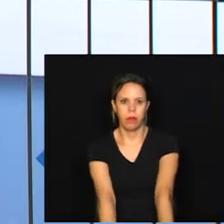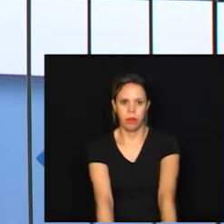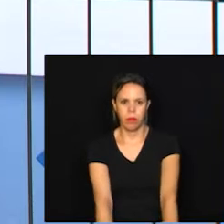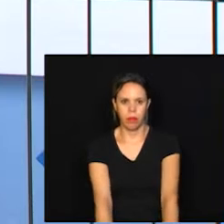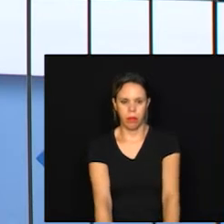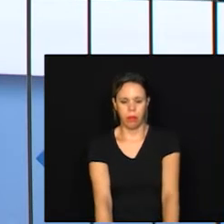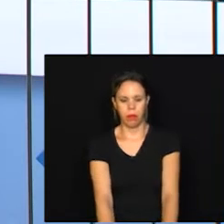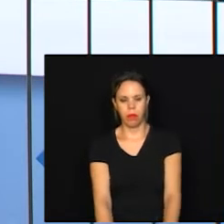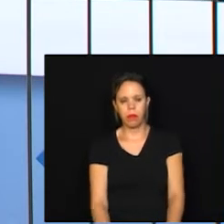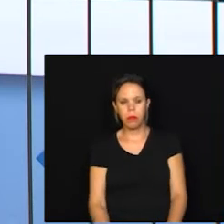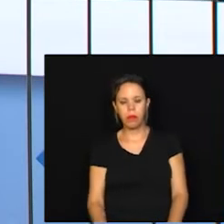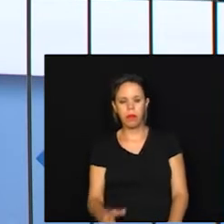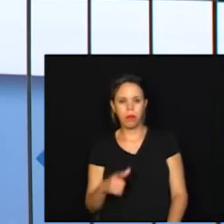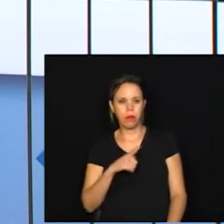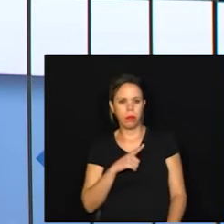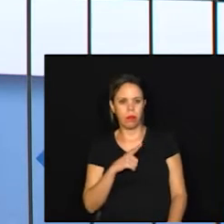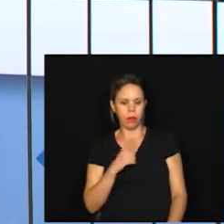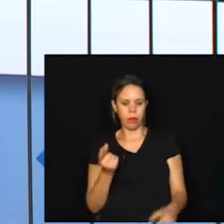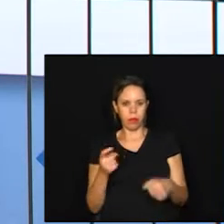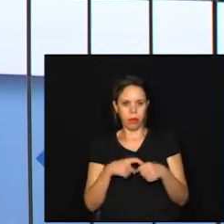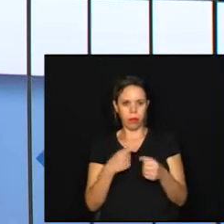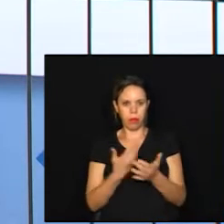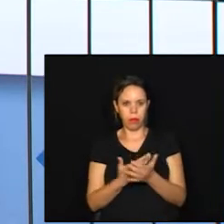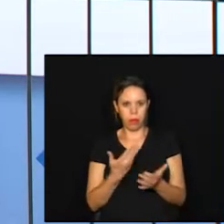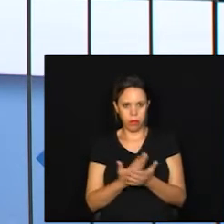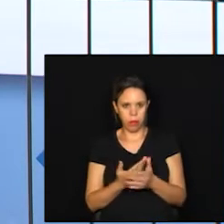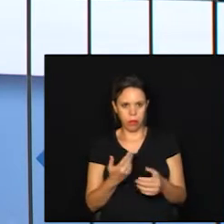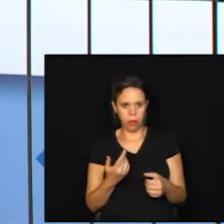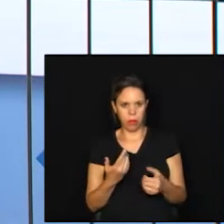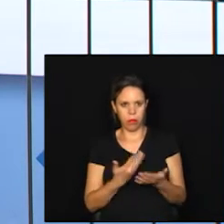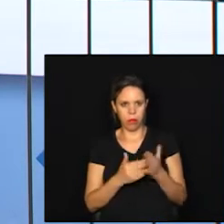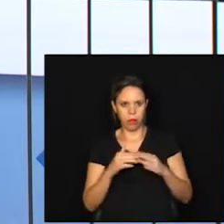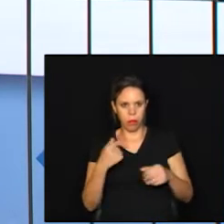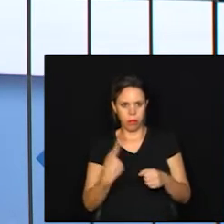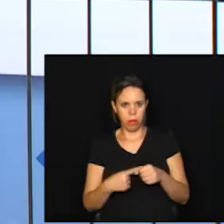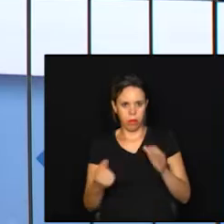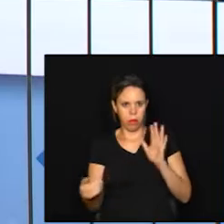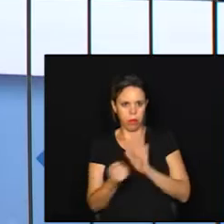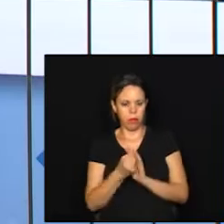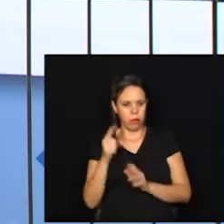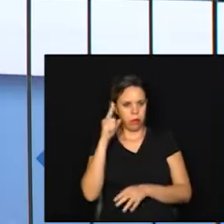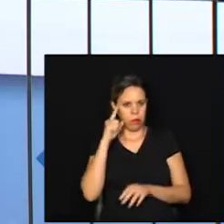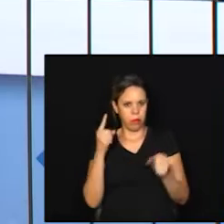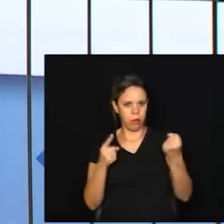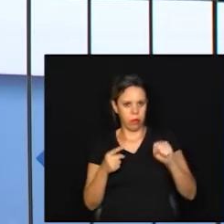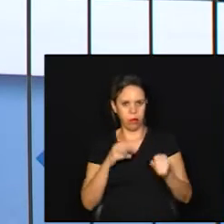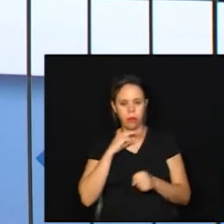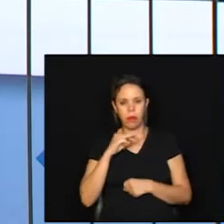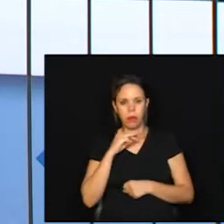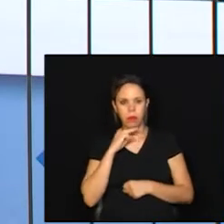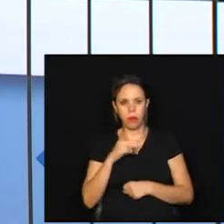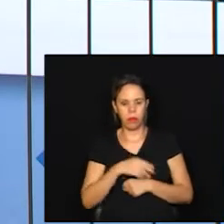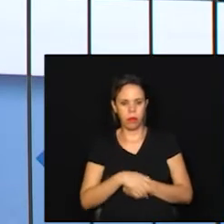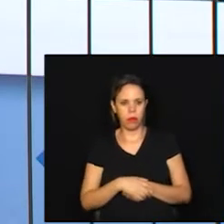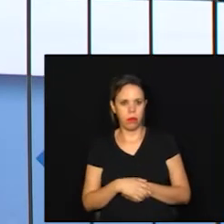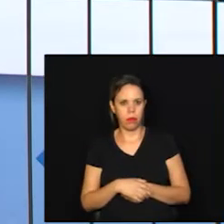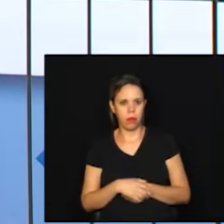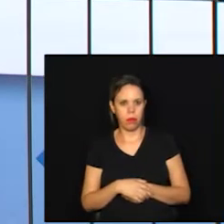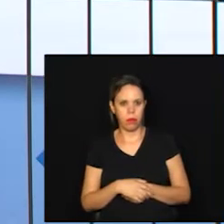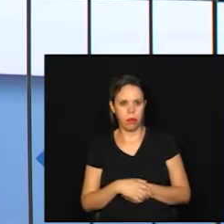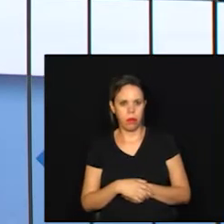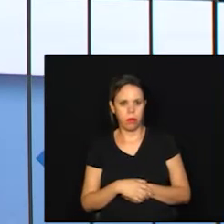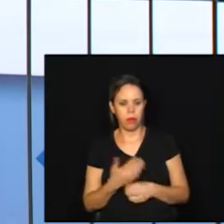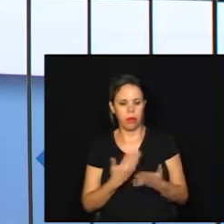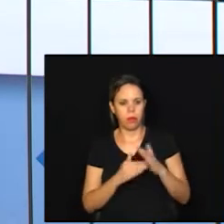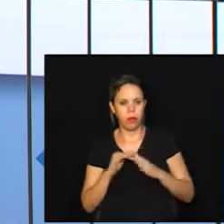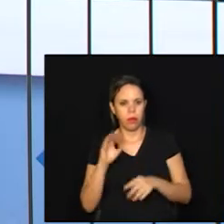Então, o que nós temos? A volta às aulas na rede municipal marcada para o dia 8 de março. A rede